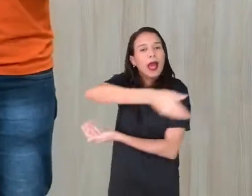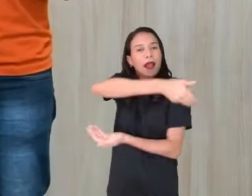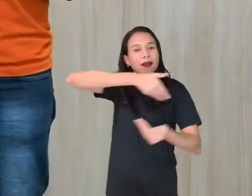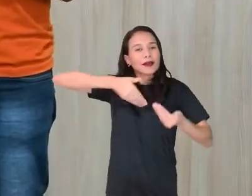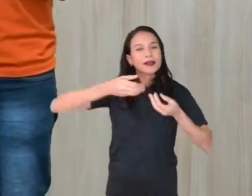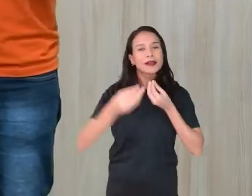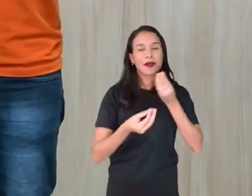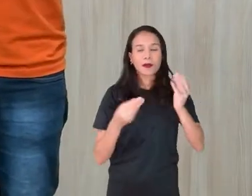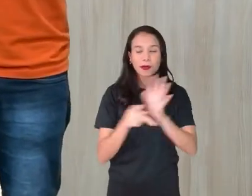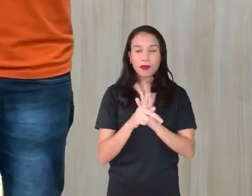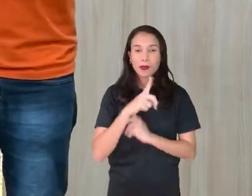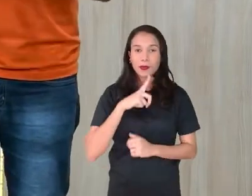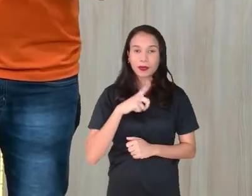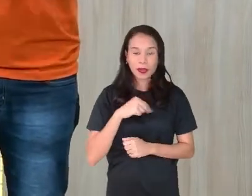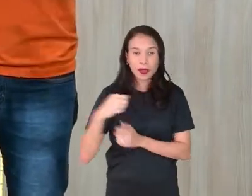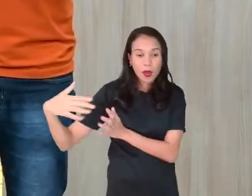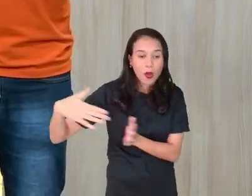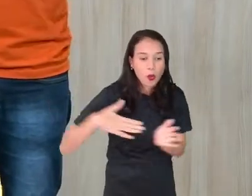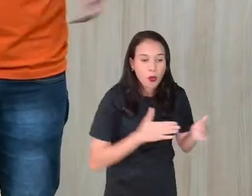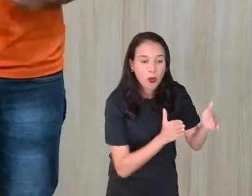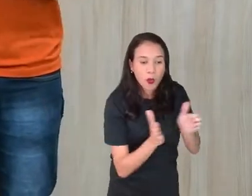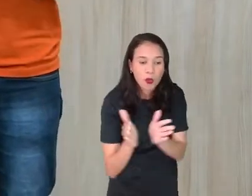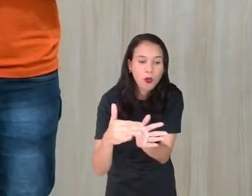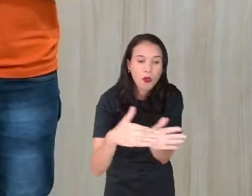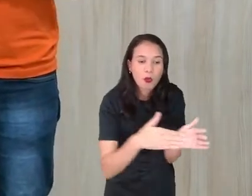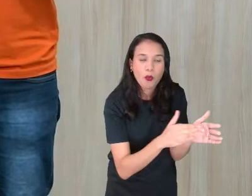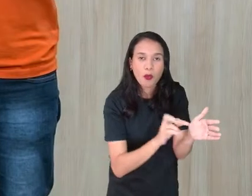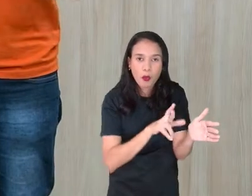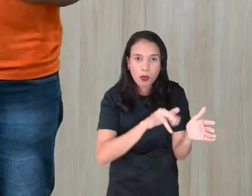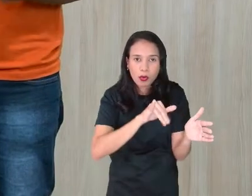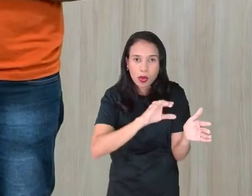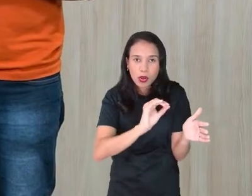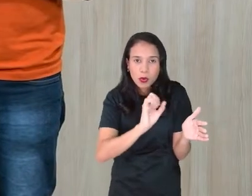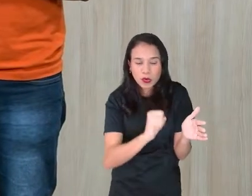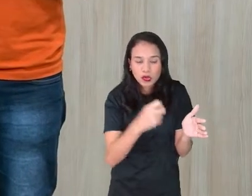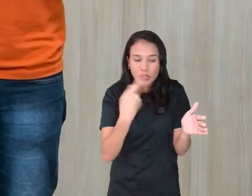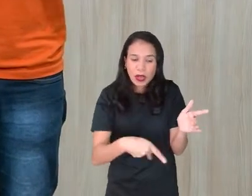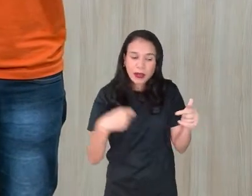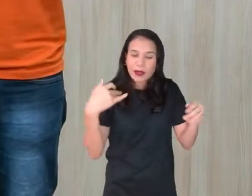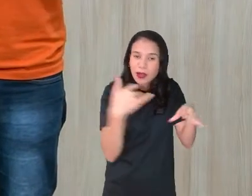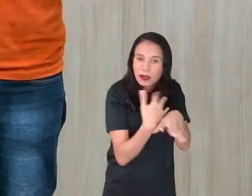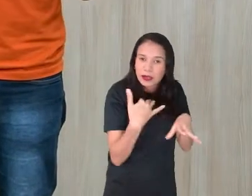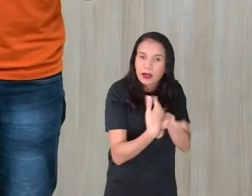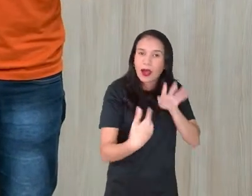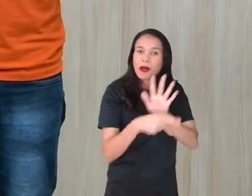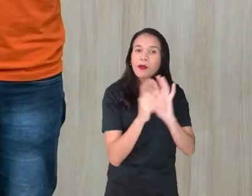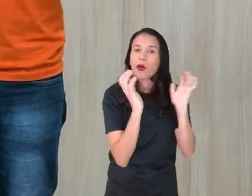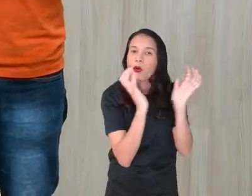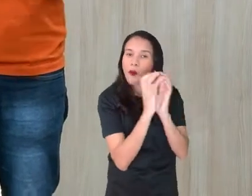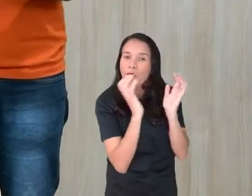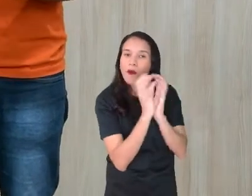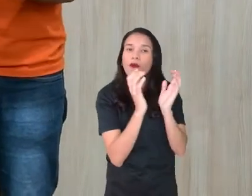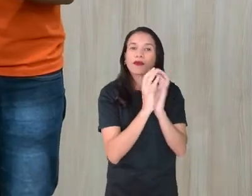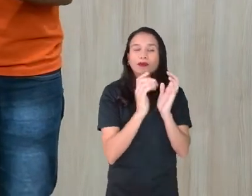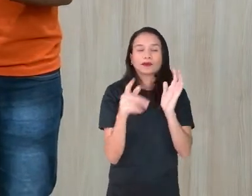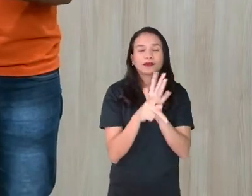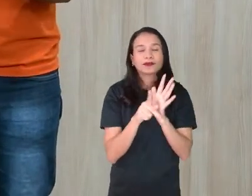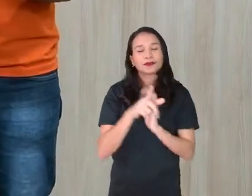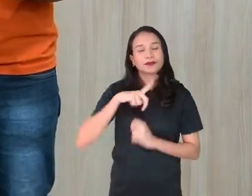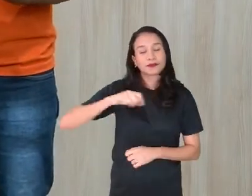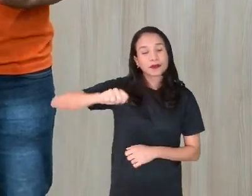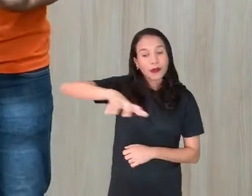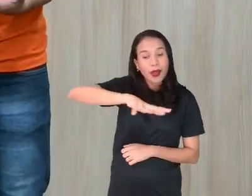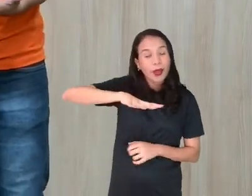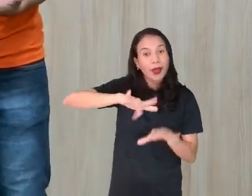tem entre os rios, né, daqui da nossa cidade, né, que vão banhar a nossa cidade,